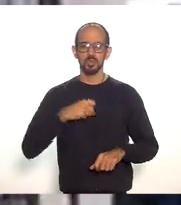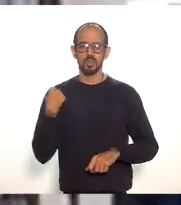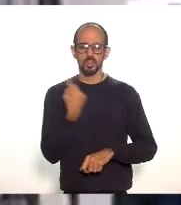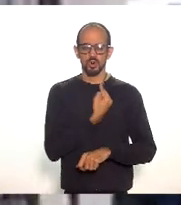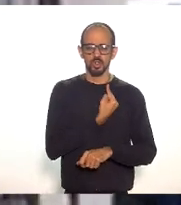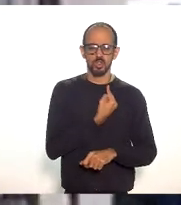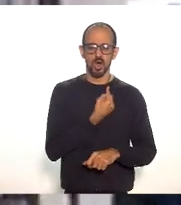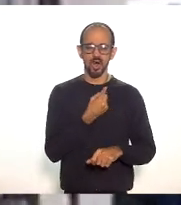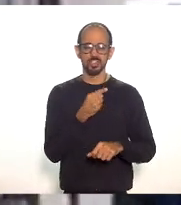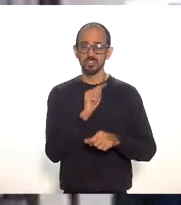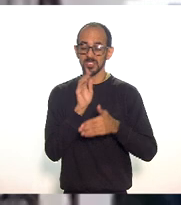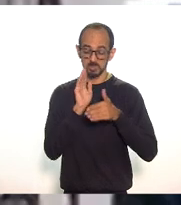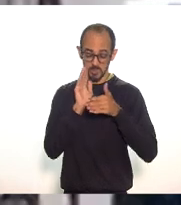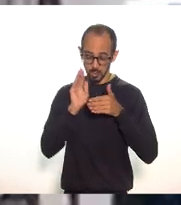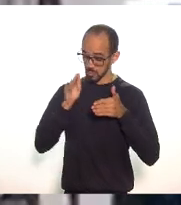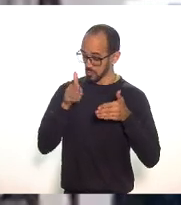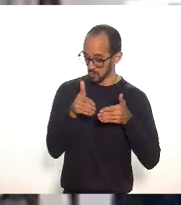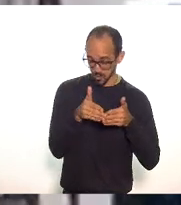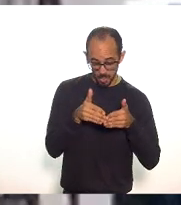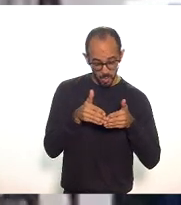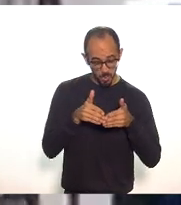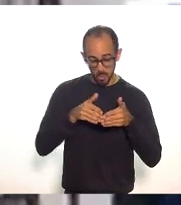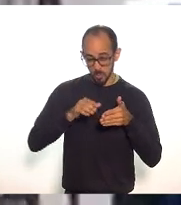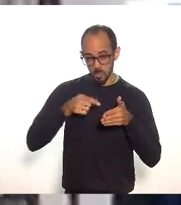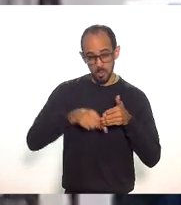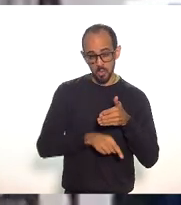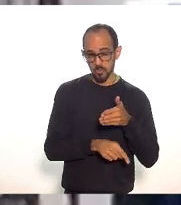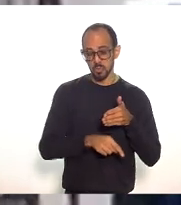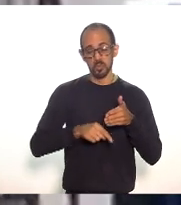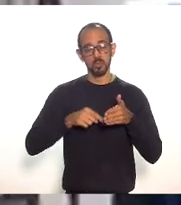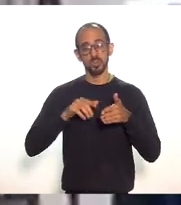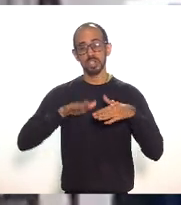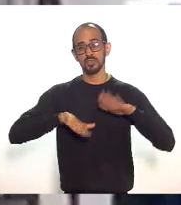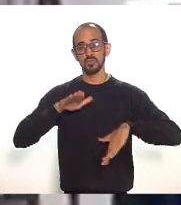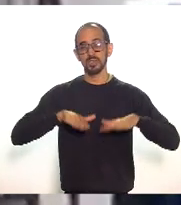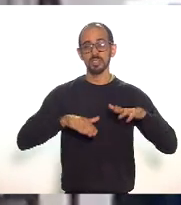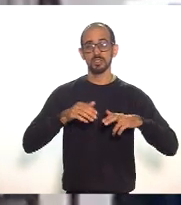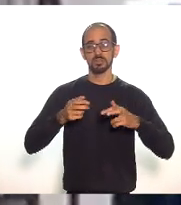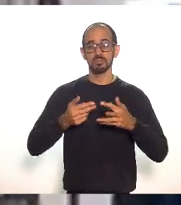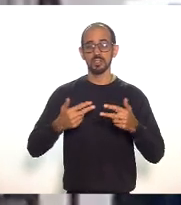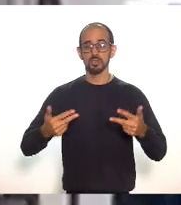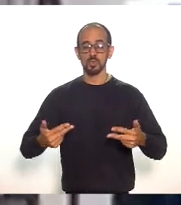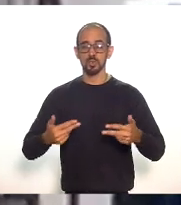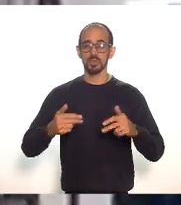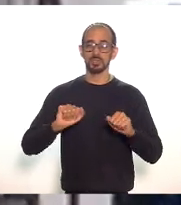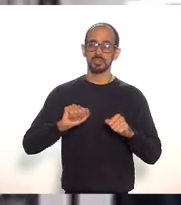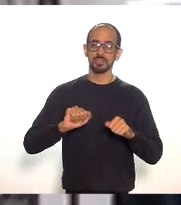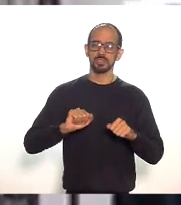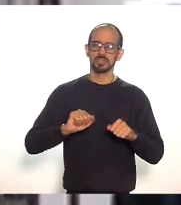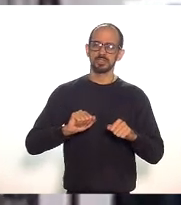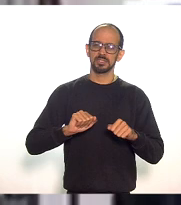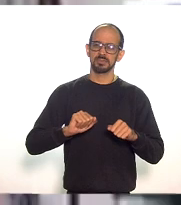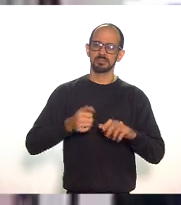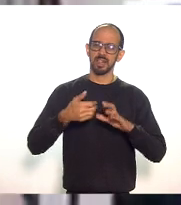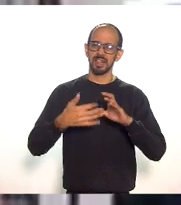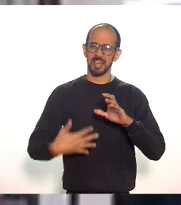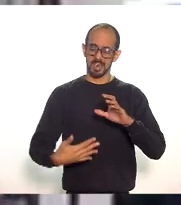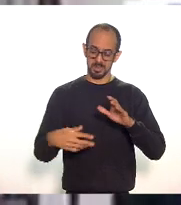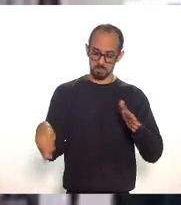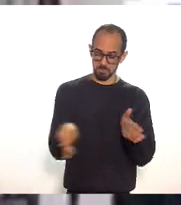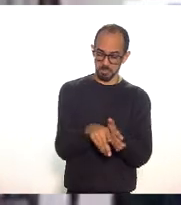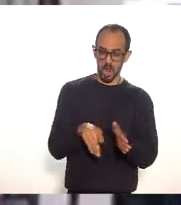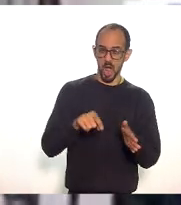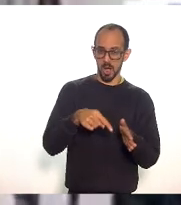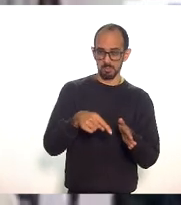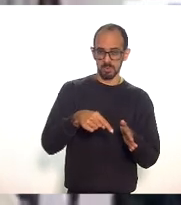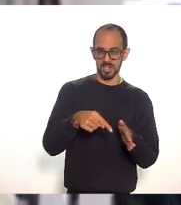fica focado muito num determinado aspecto específico.